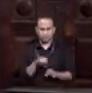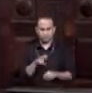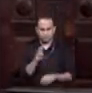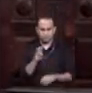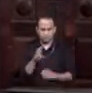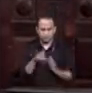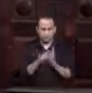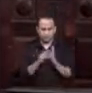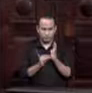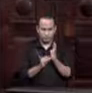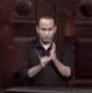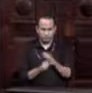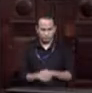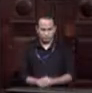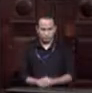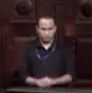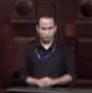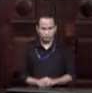do artigo